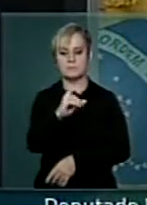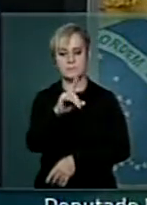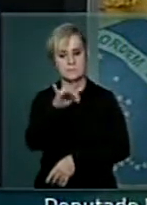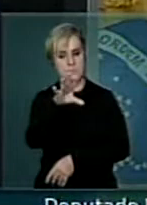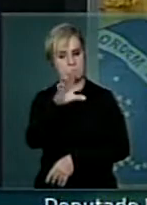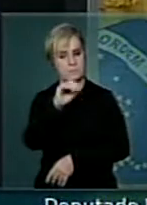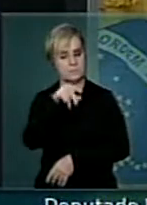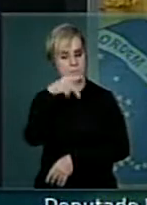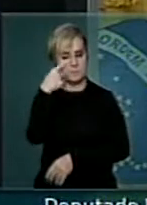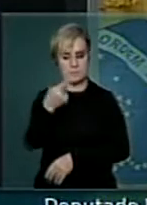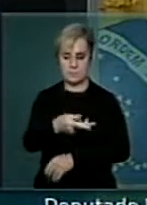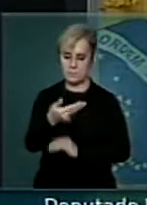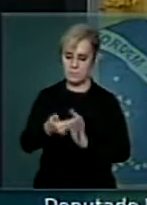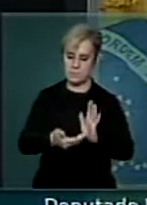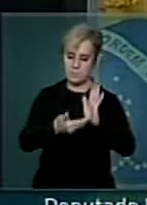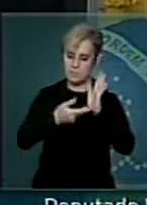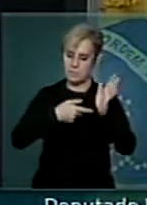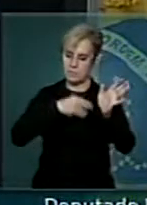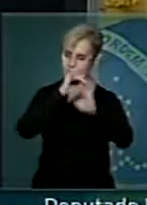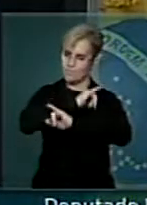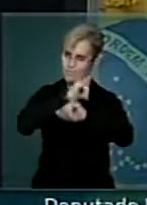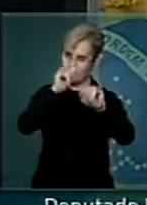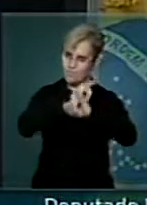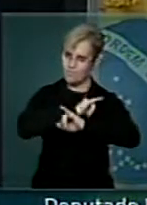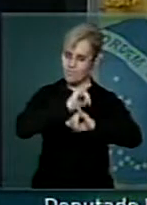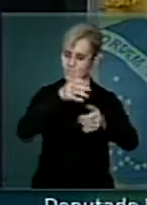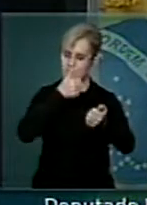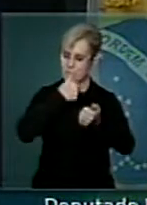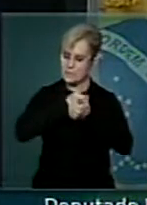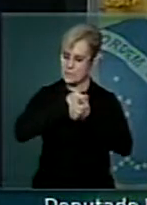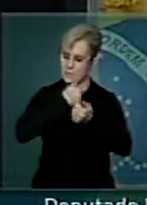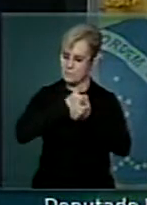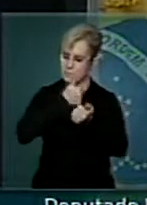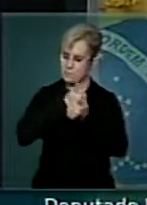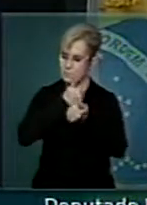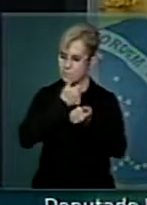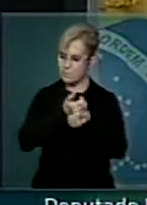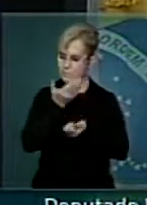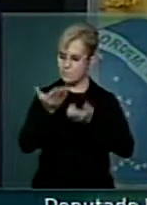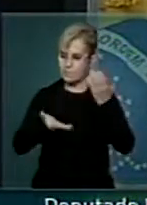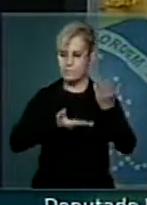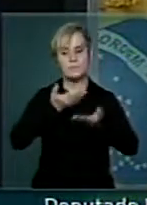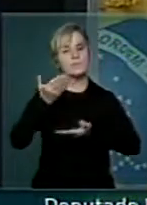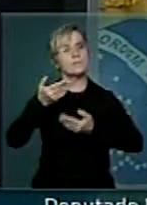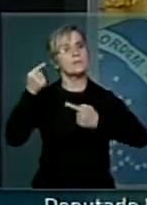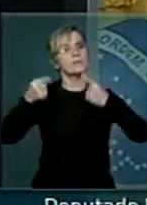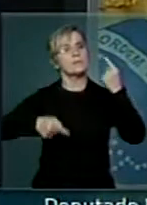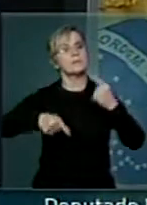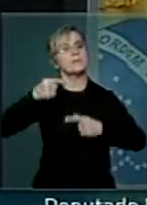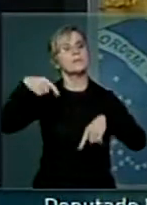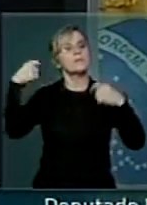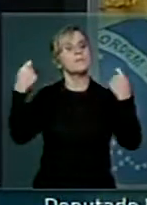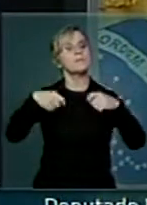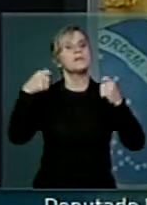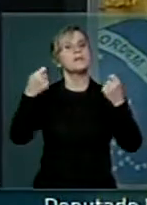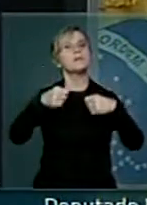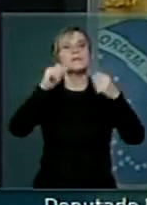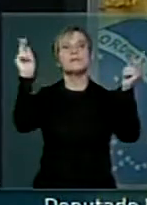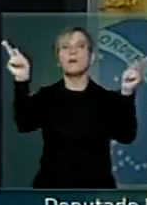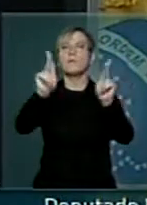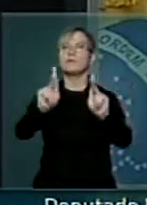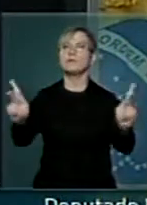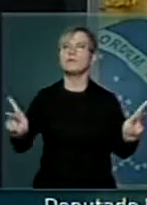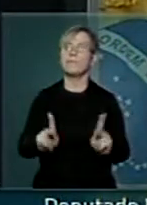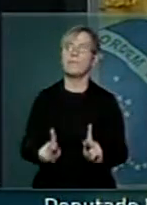casa, um porta-voz desta reflexão, tem enfrentado esse debate. Nós precisamos, muito mais do